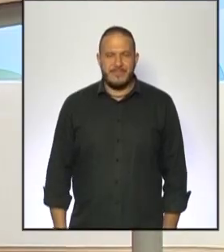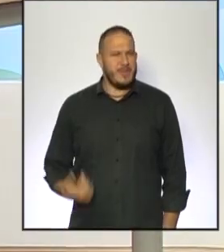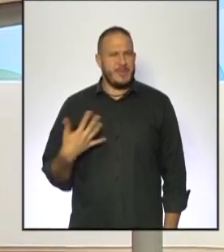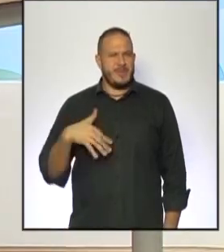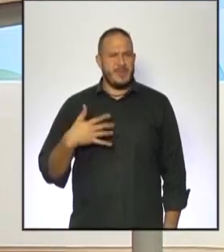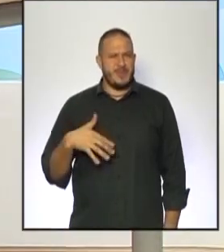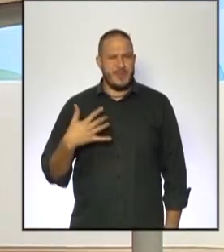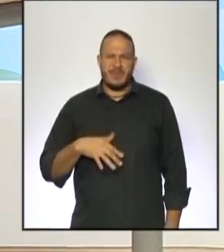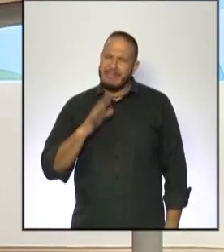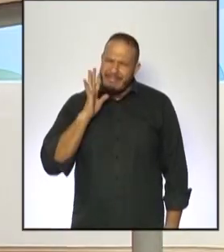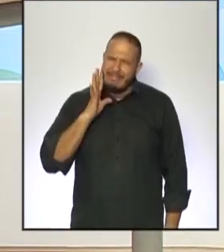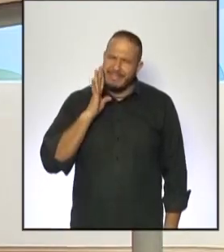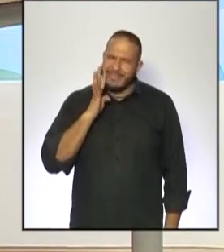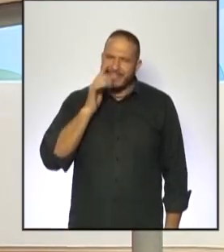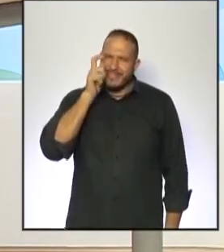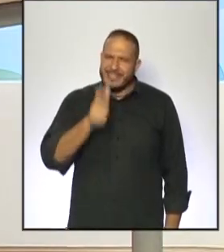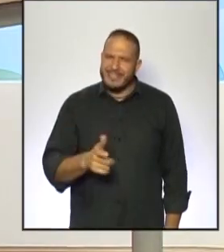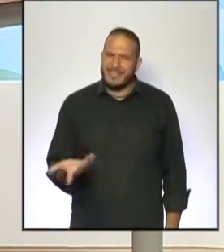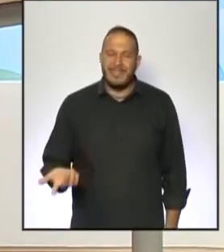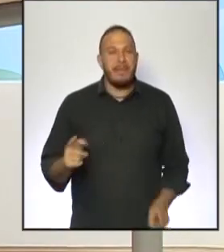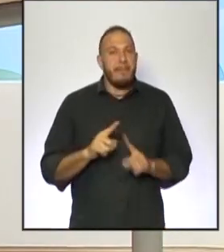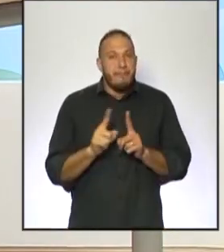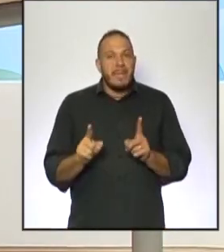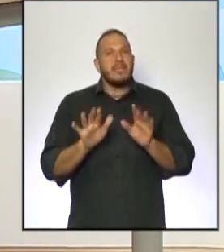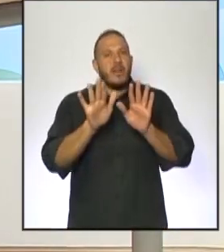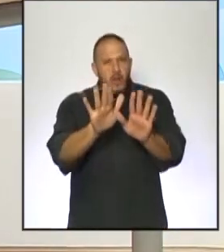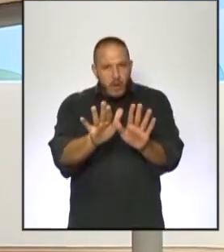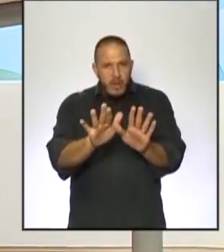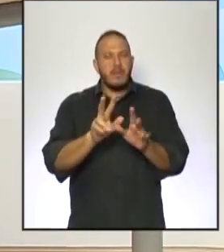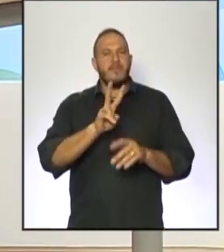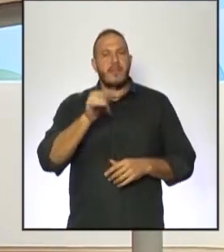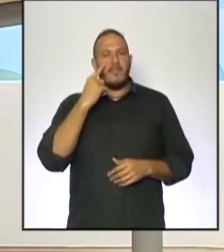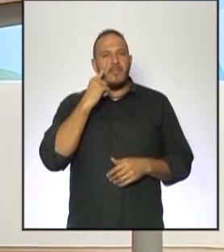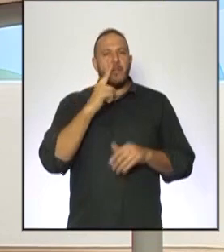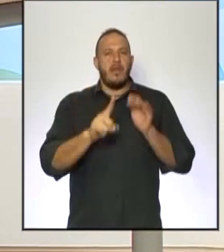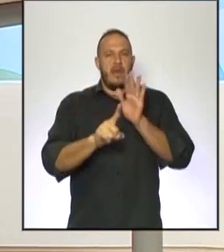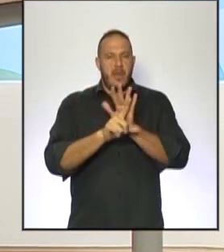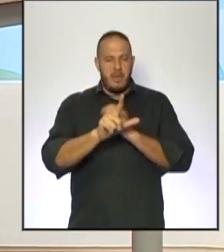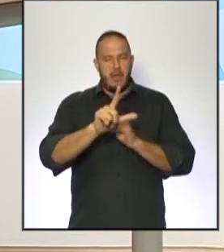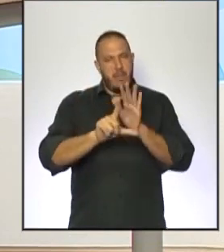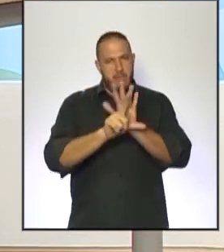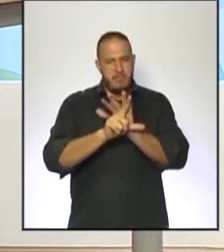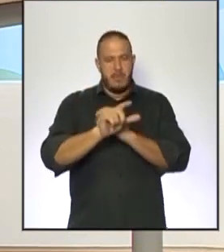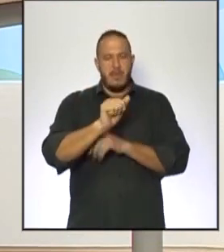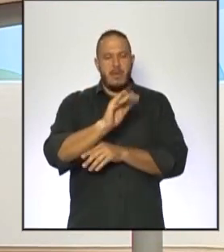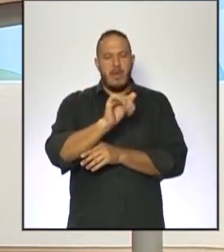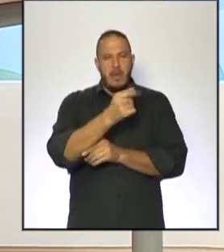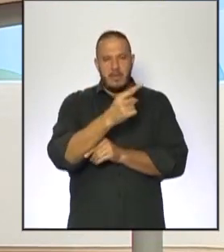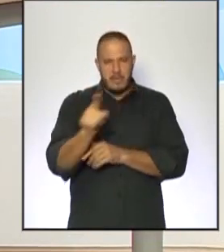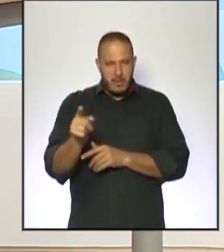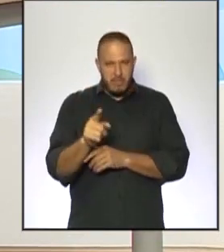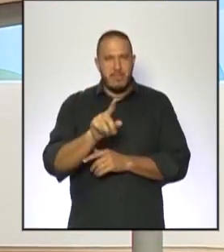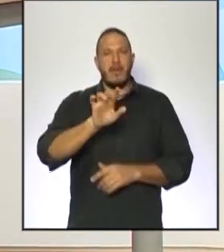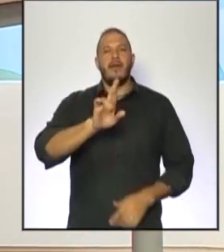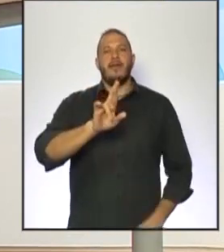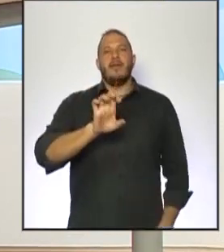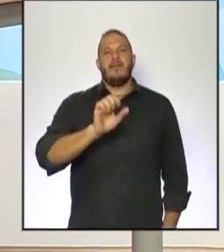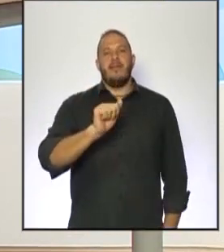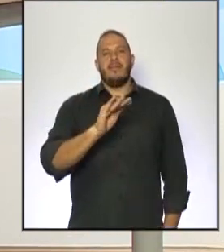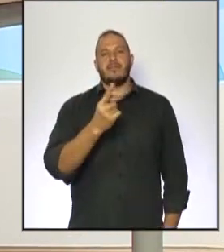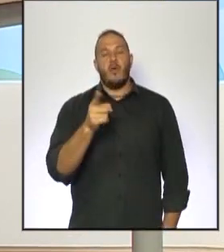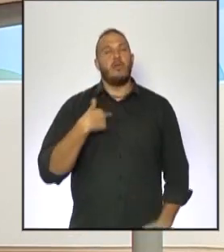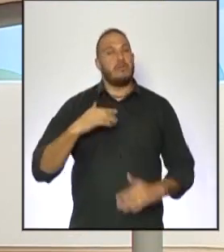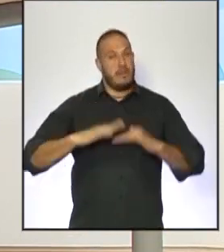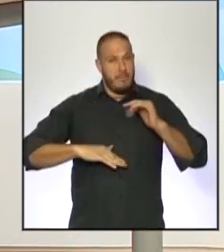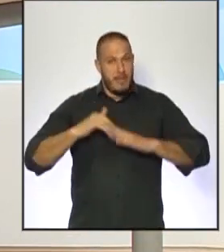Muito legal, né? Mas a gente vai ver a lei da ação e reação hoje aqui na prática. Porque é